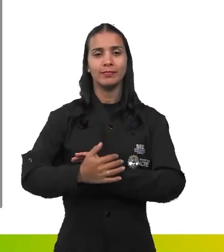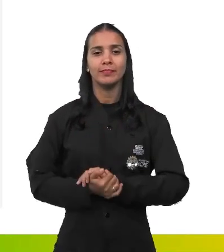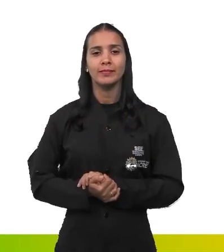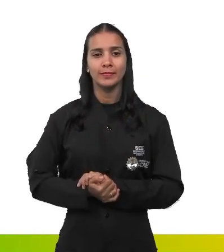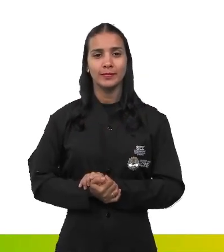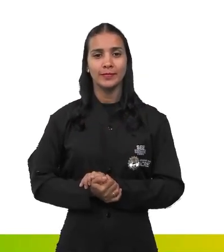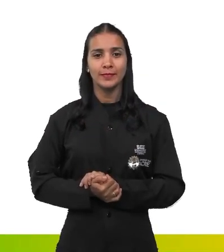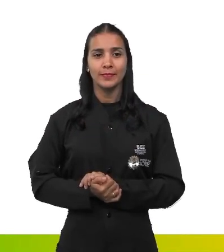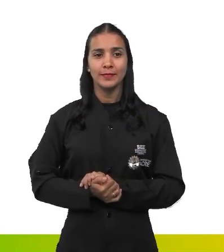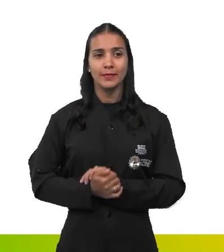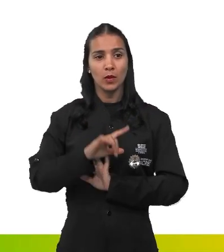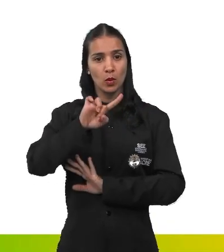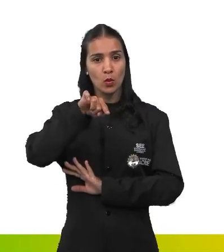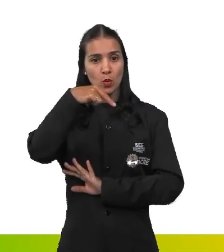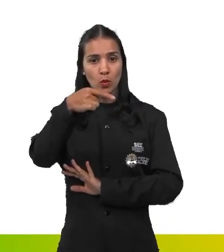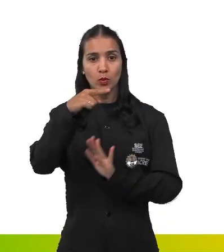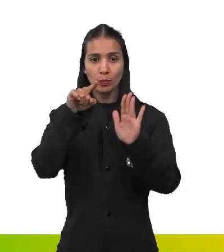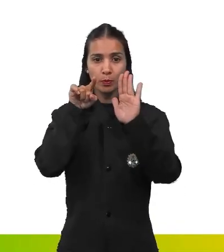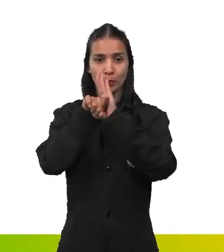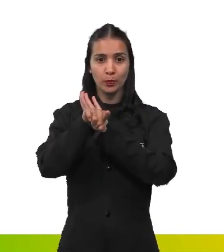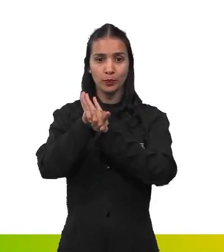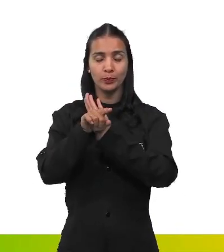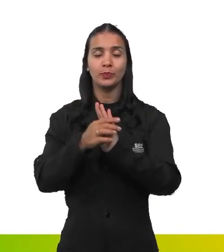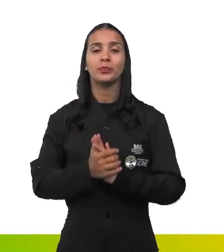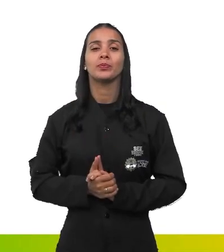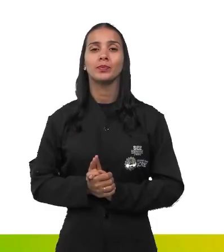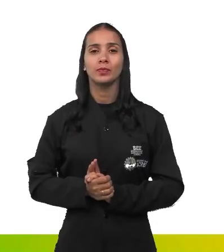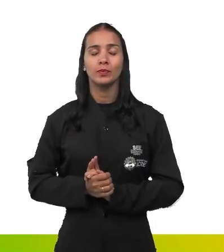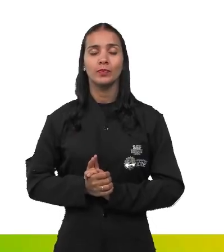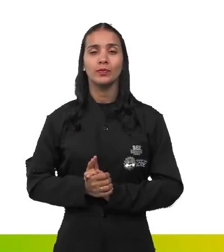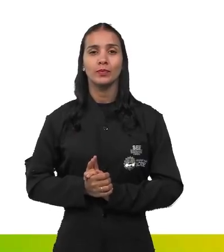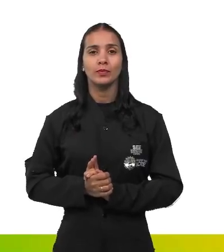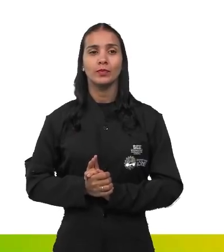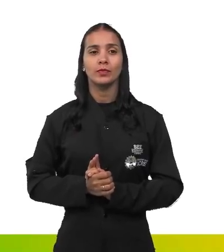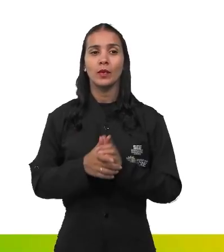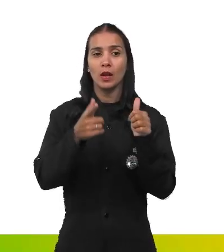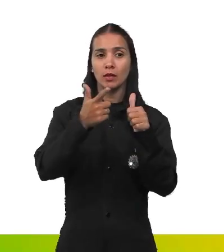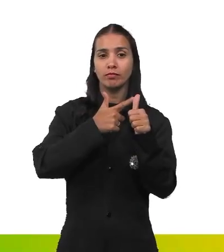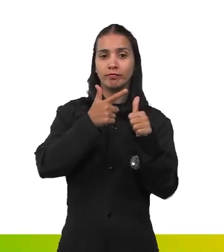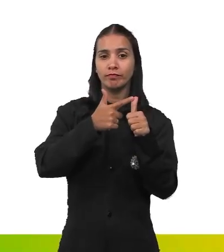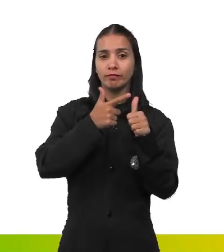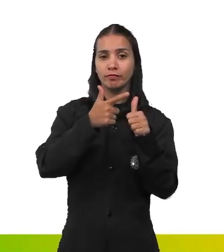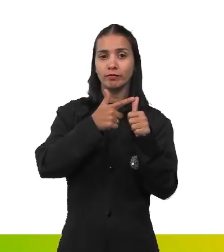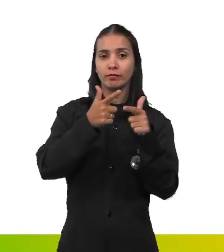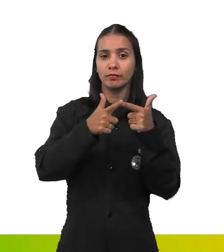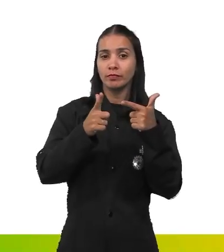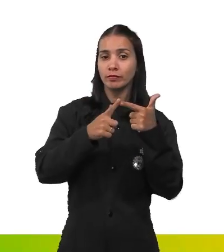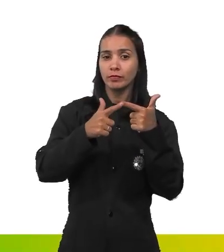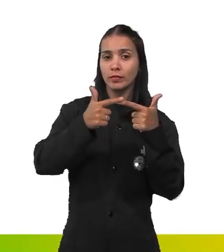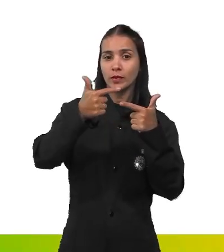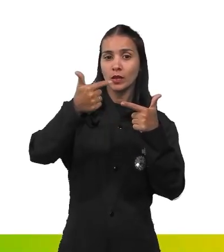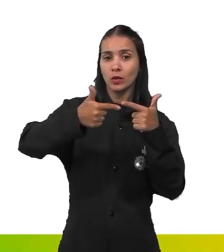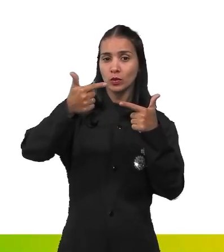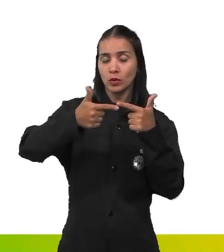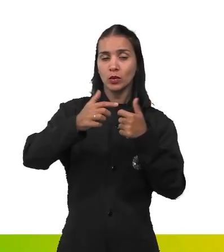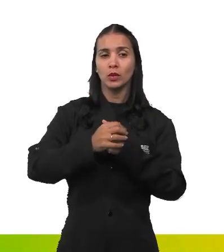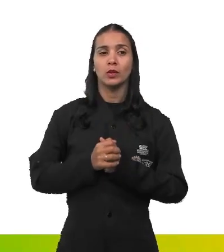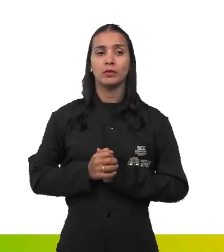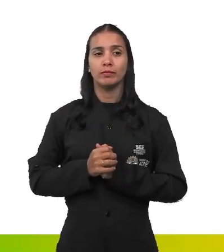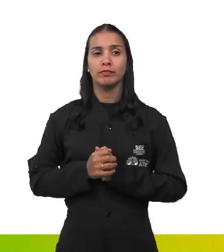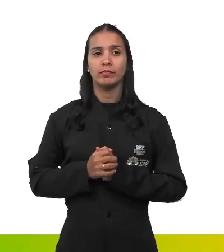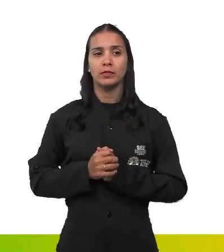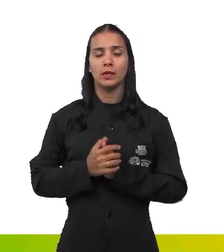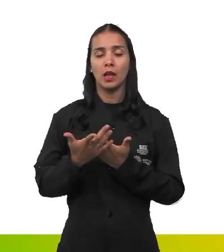Vamos para a próxima questão. Questão 2. Durante o Festival de Teatro